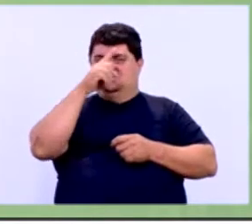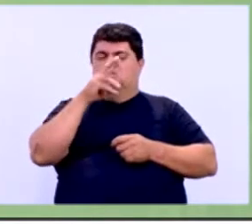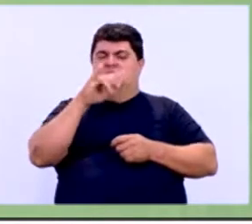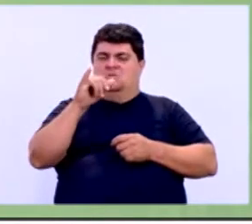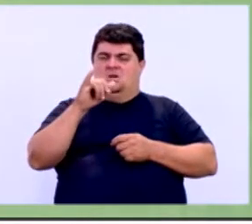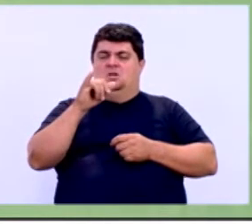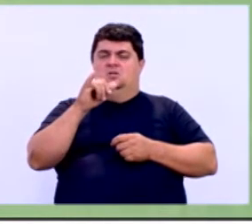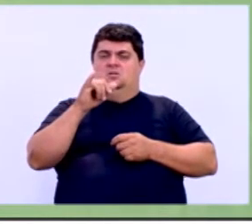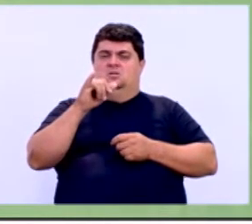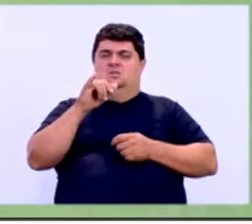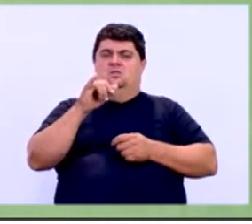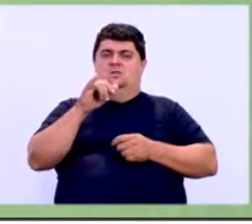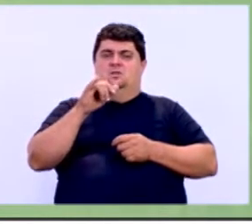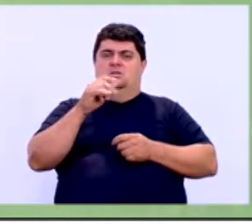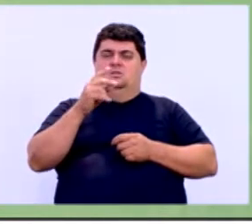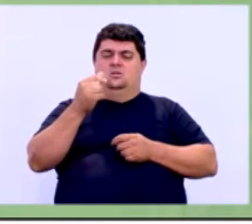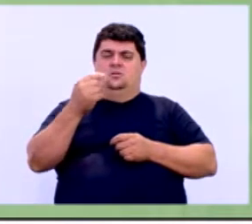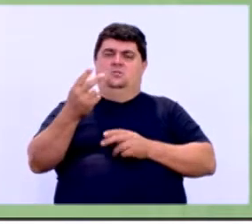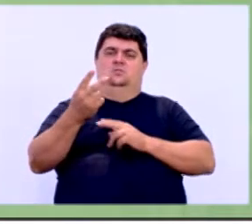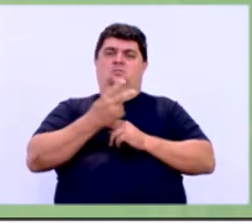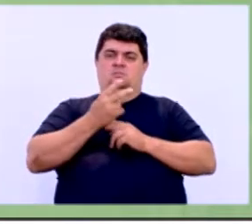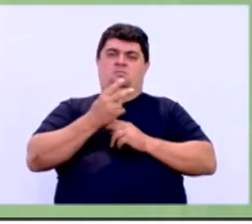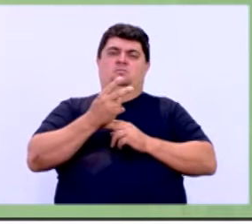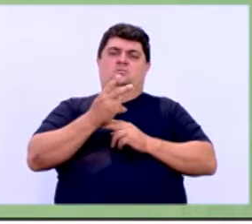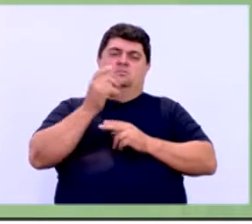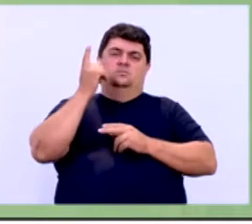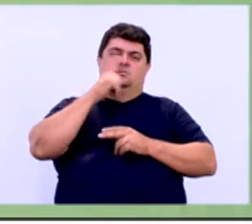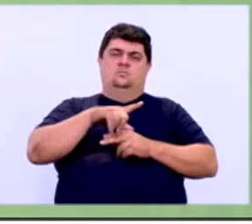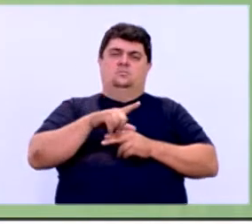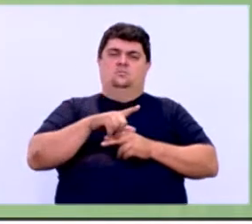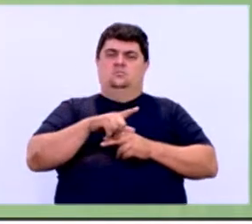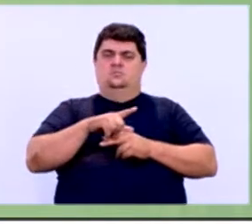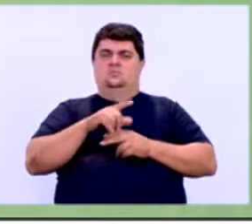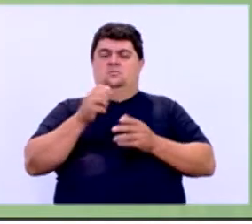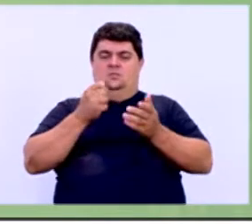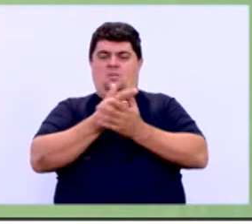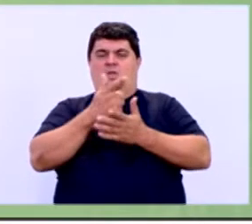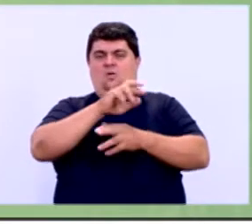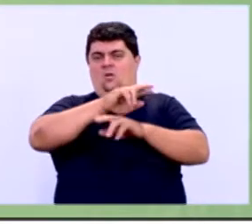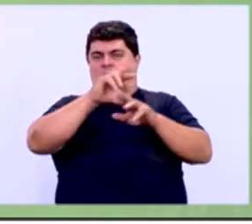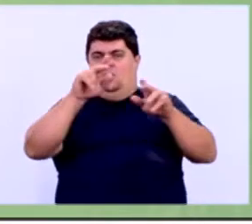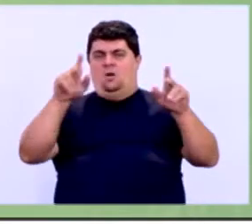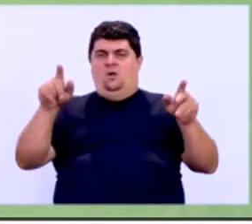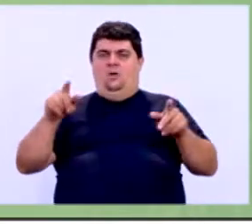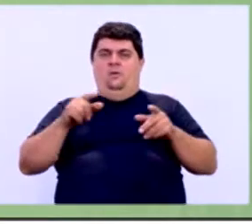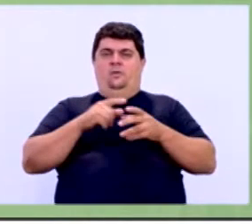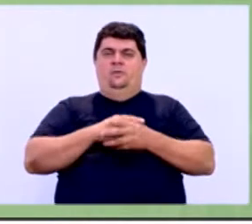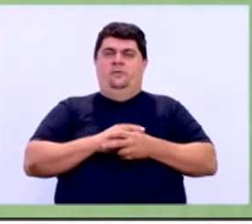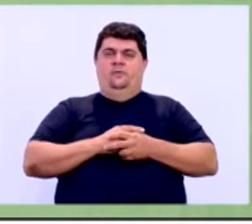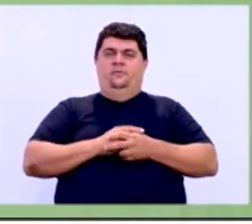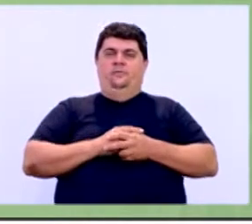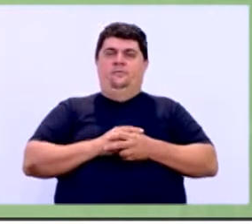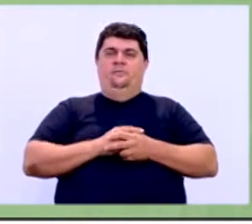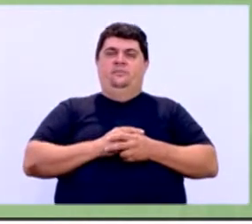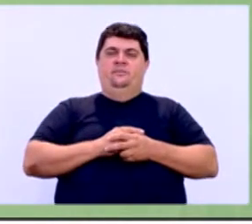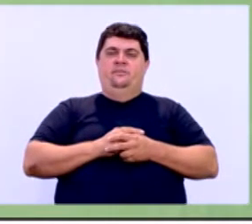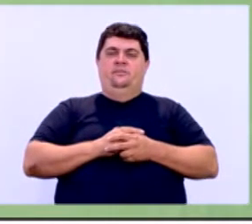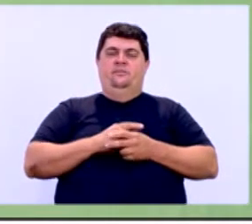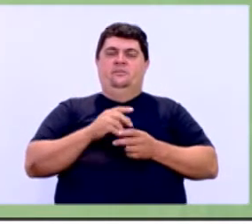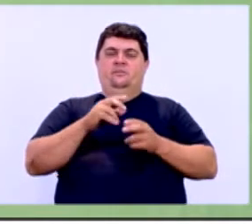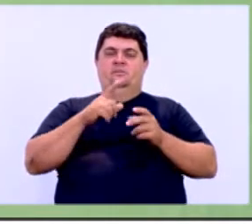consiga obter esses financiamentos e até mesmo comprar, adquirir todo esse imobiliário, né,